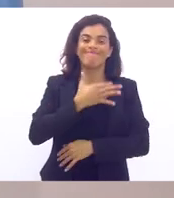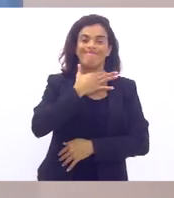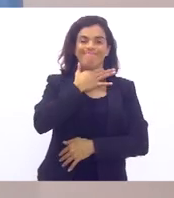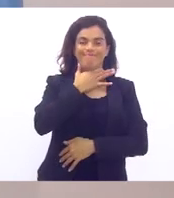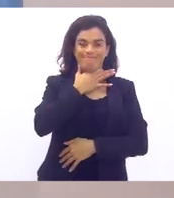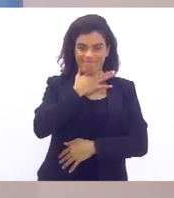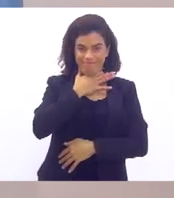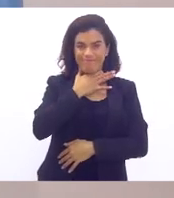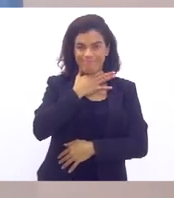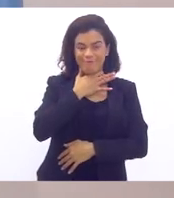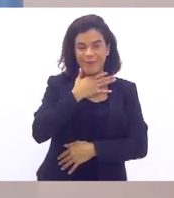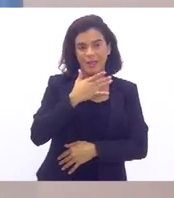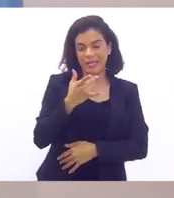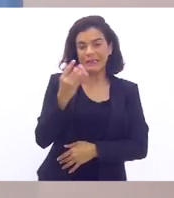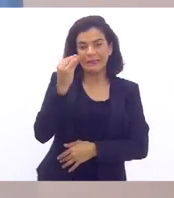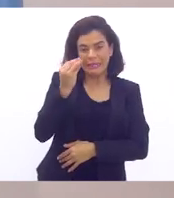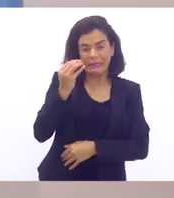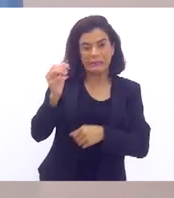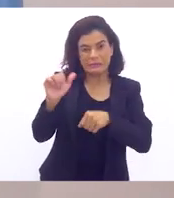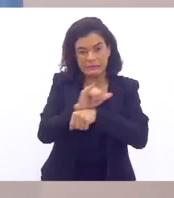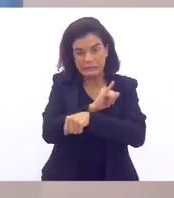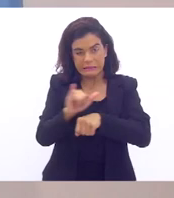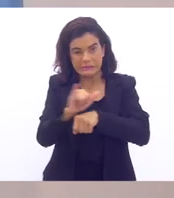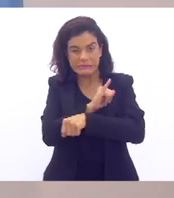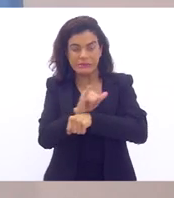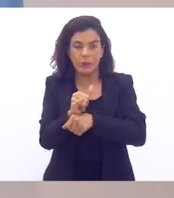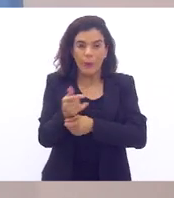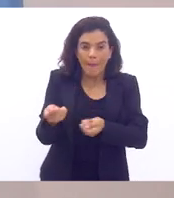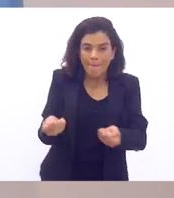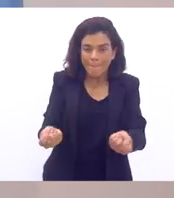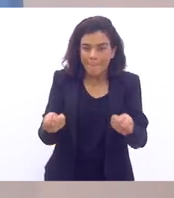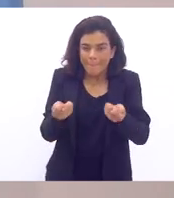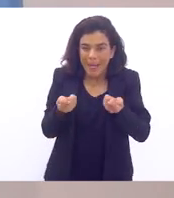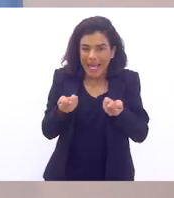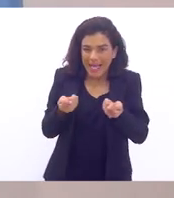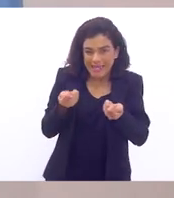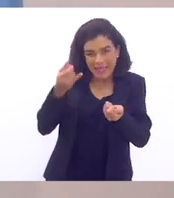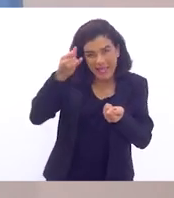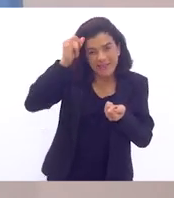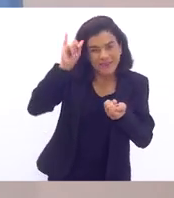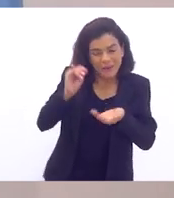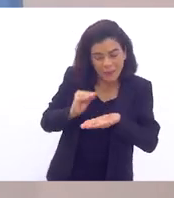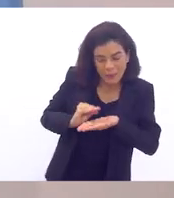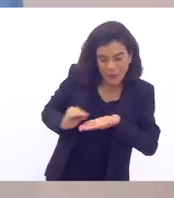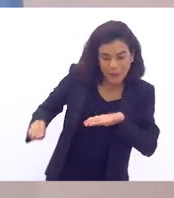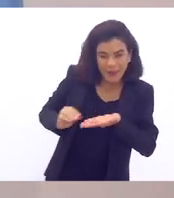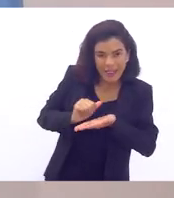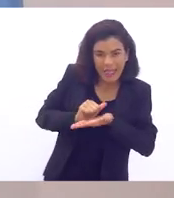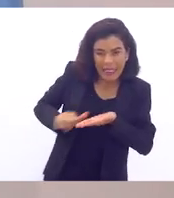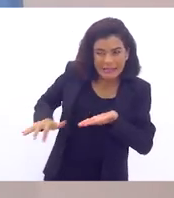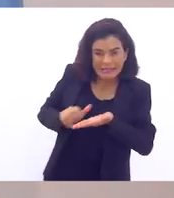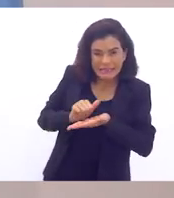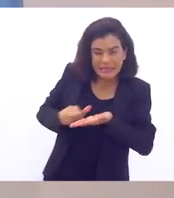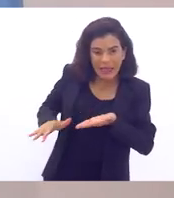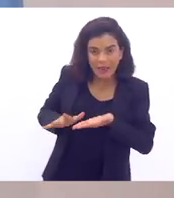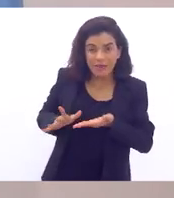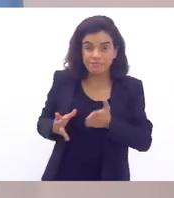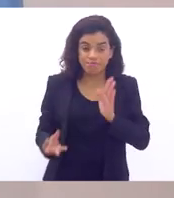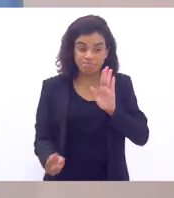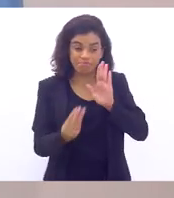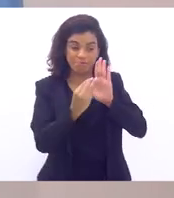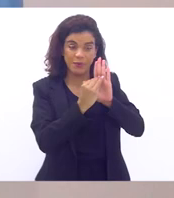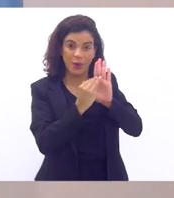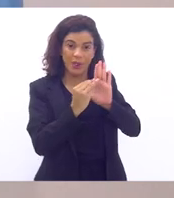de fazer qualquer tipo de gasto suplementar Então a partir do momento que a gente bota como